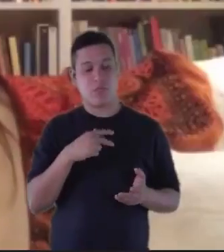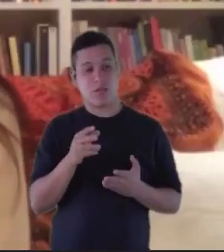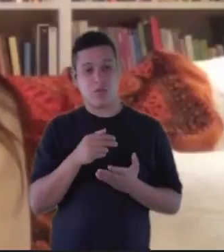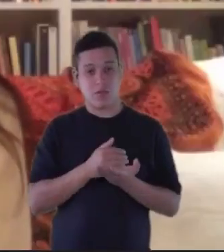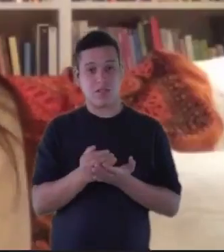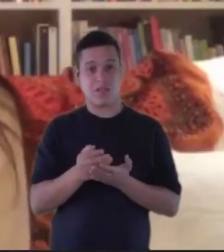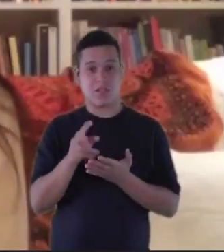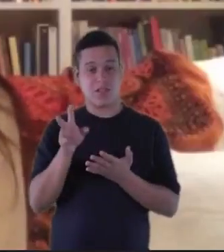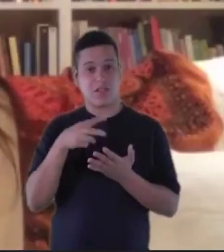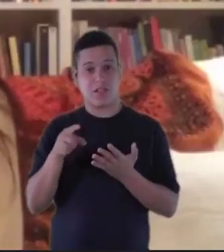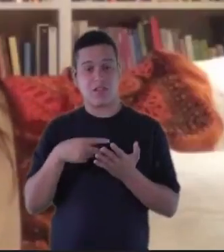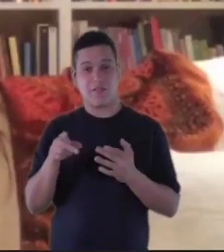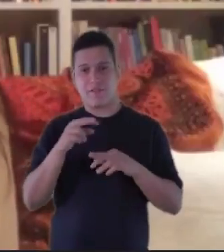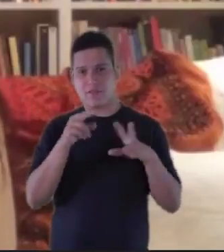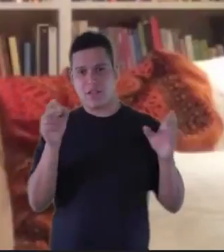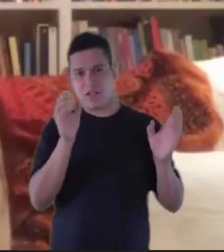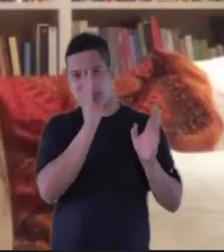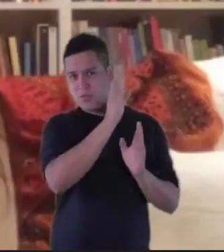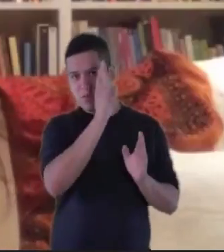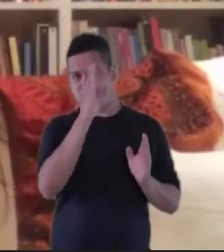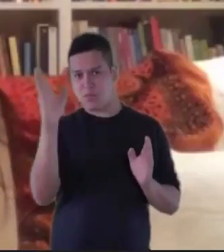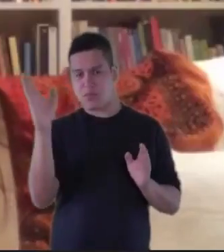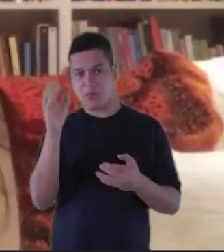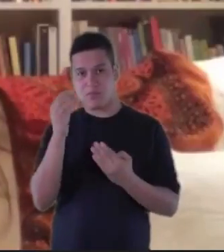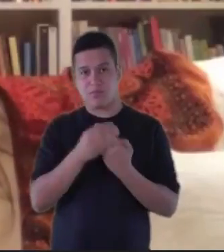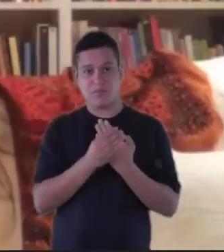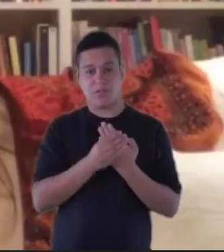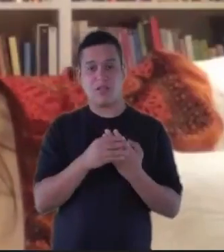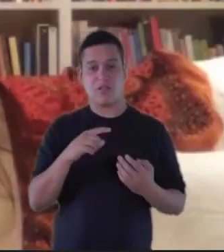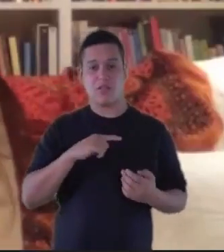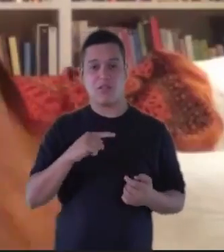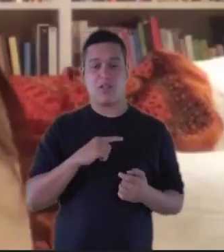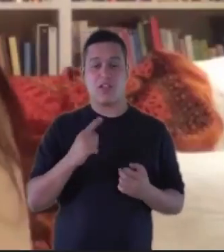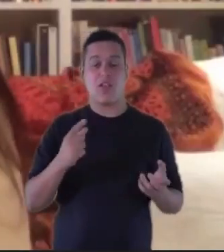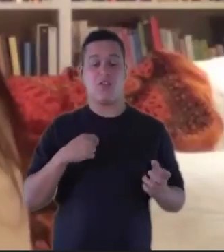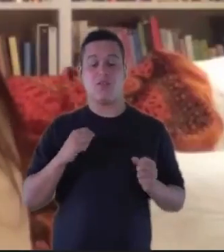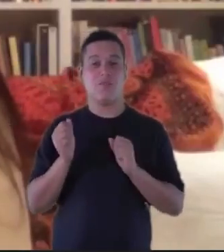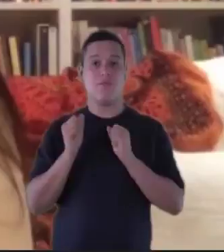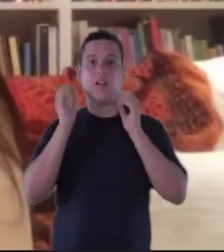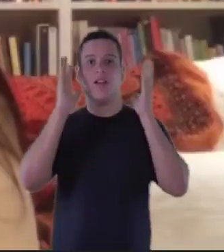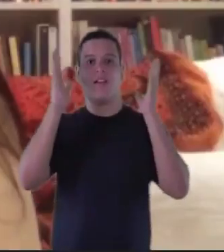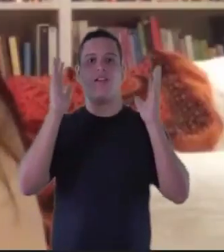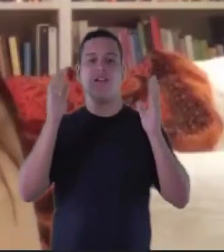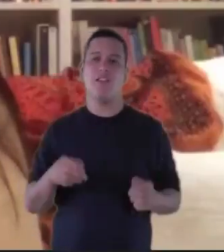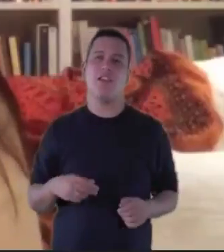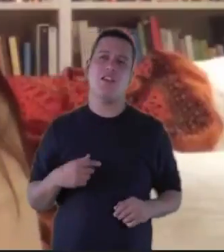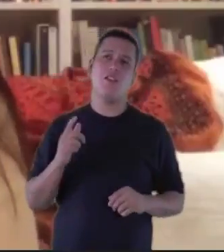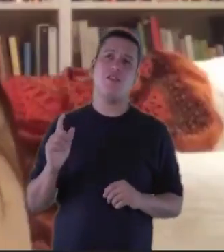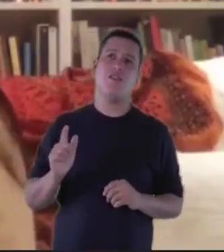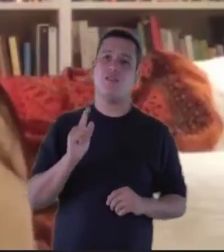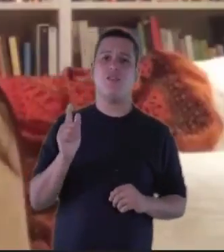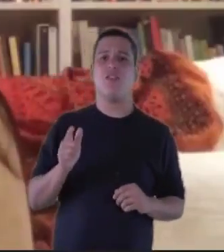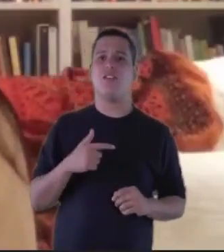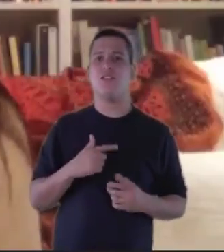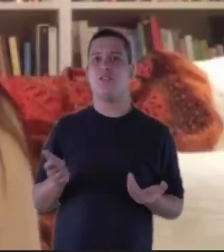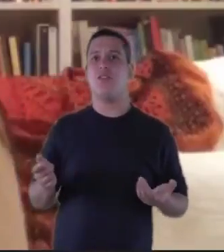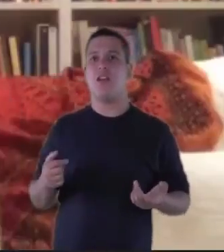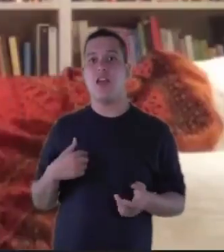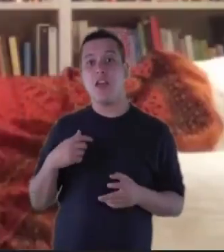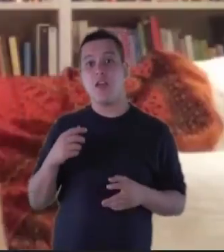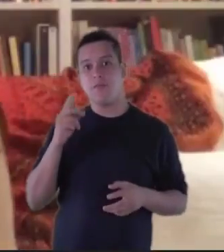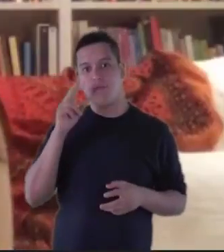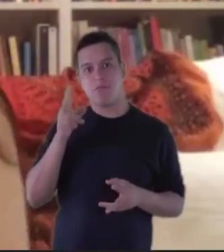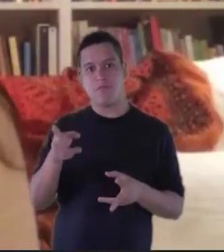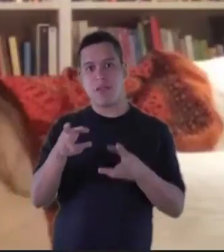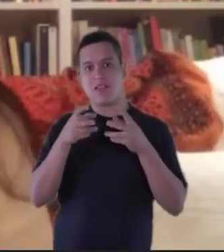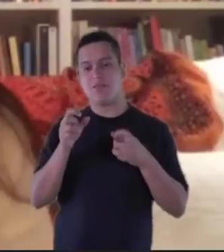e realmente foi uma paixão assim na minha vida. E não à toa, o que me levou a querer de fato ser atriz,